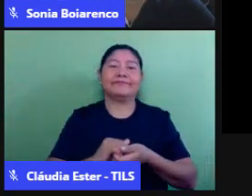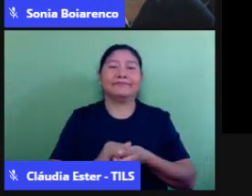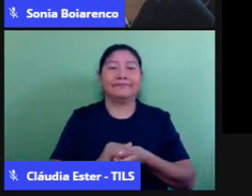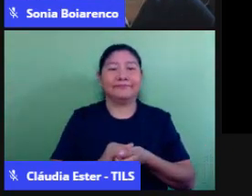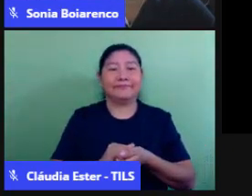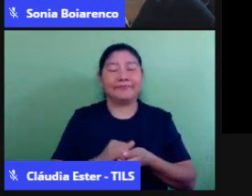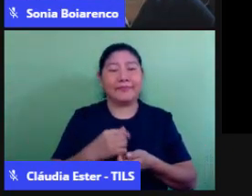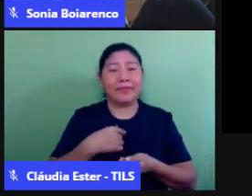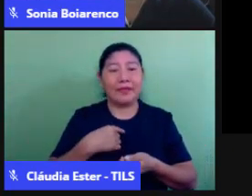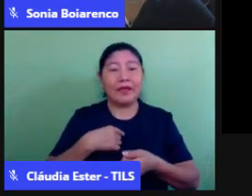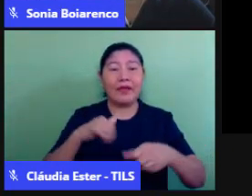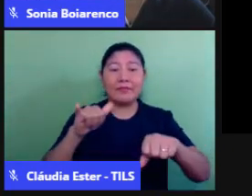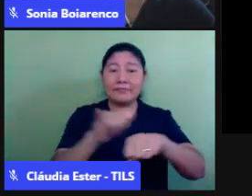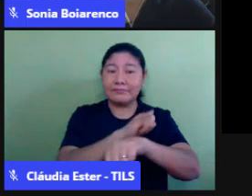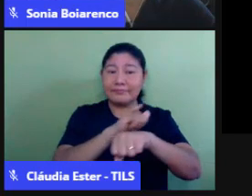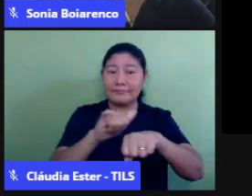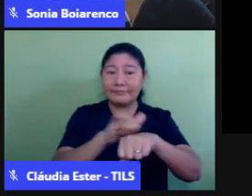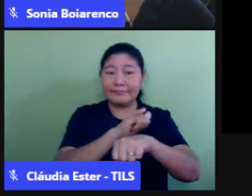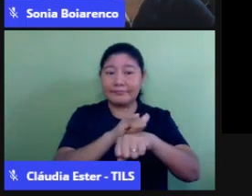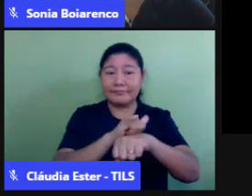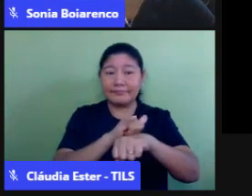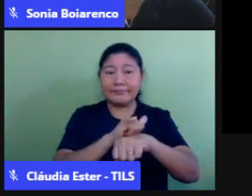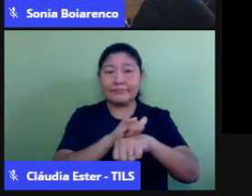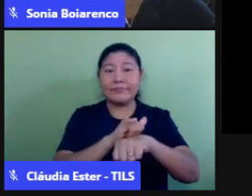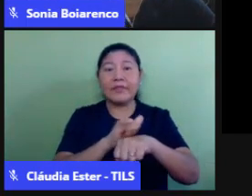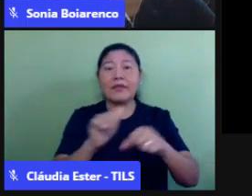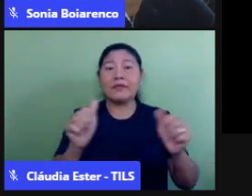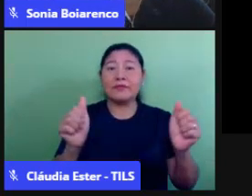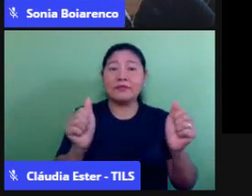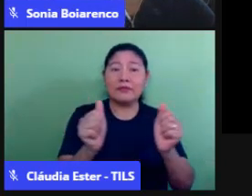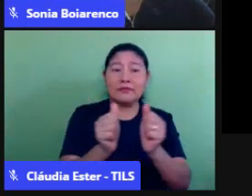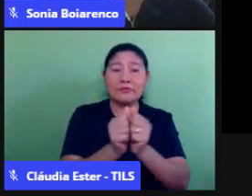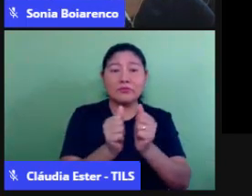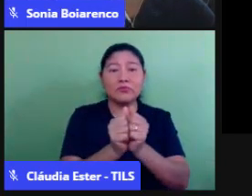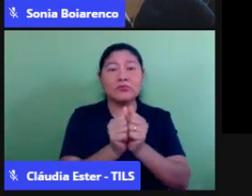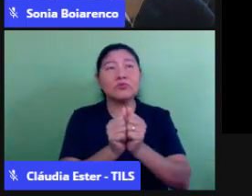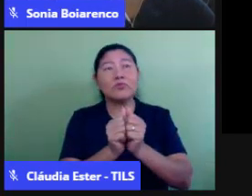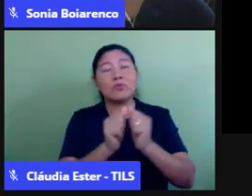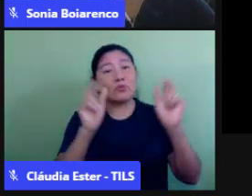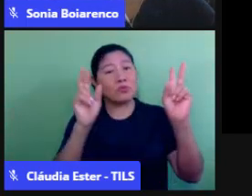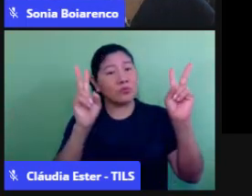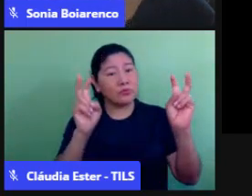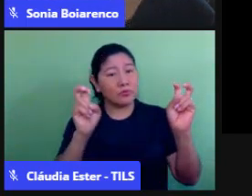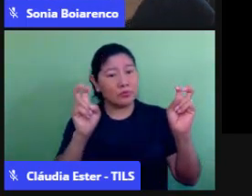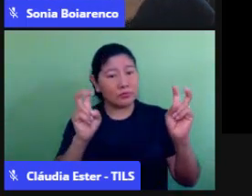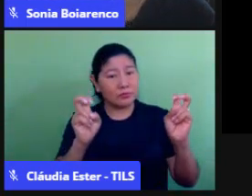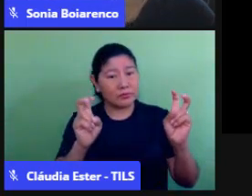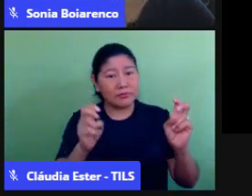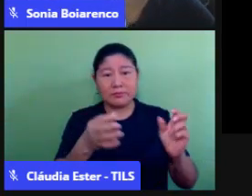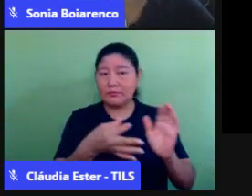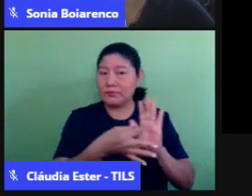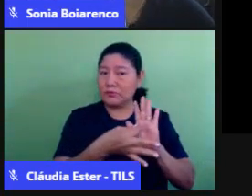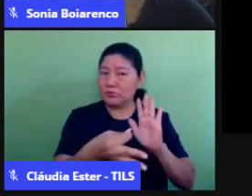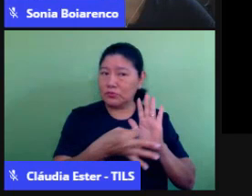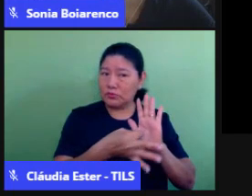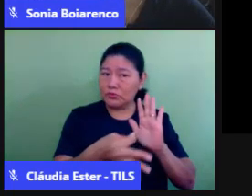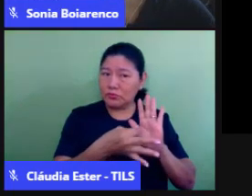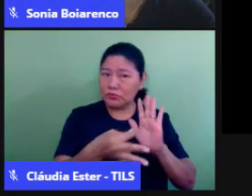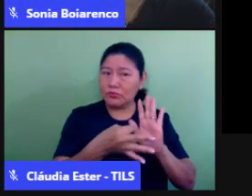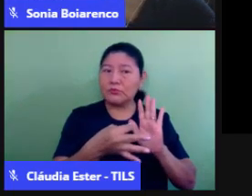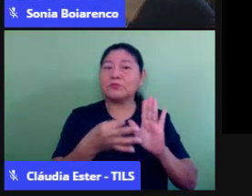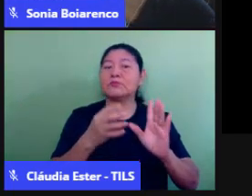as estratégias vão estar a título de sugestões, sugestões didáticas a